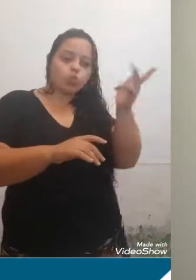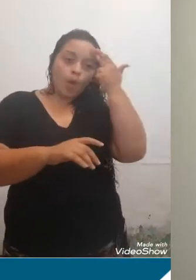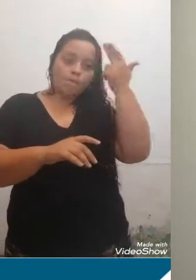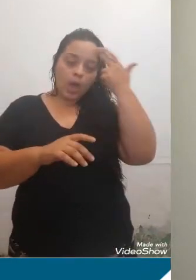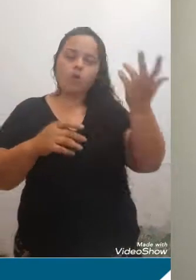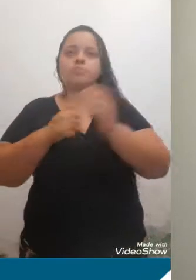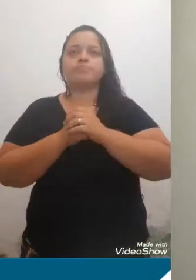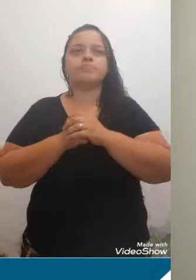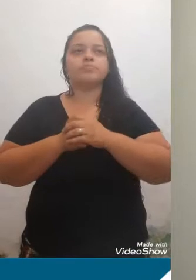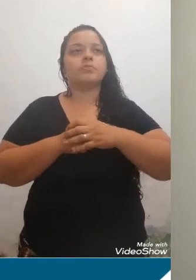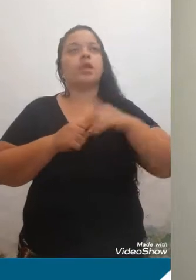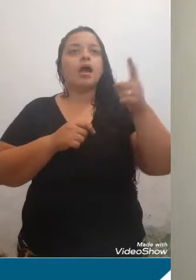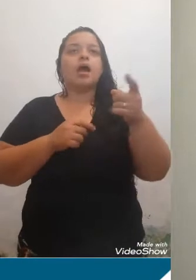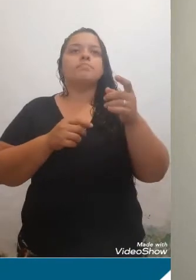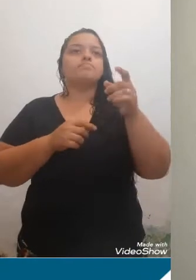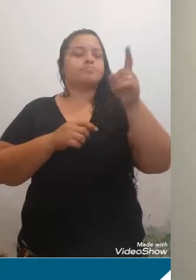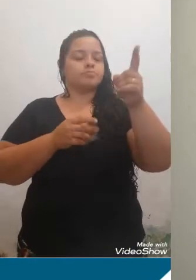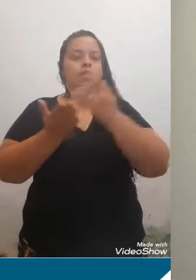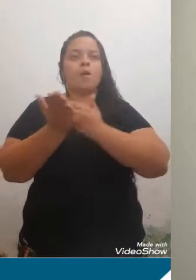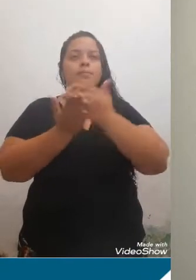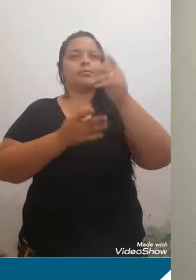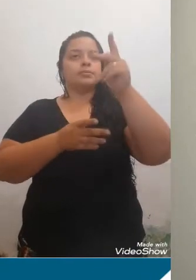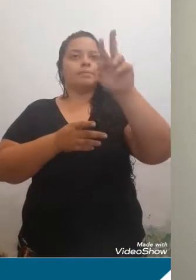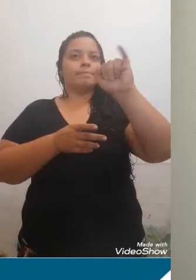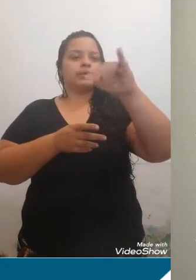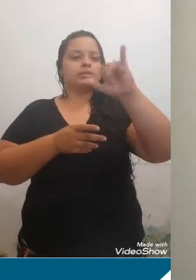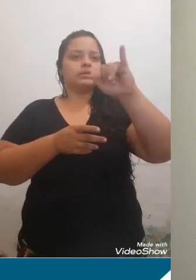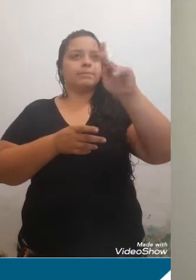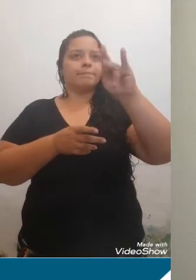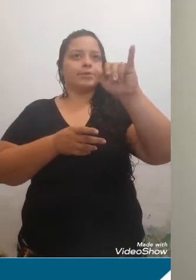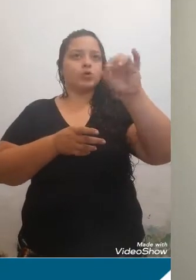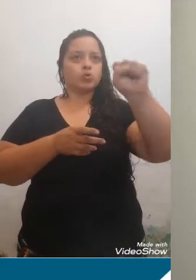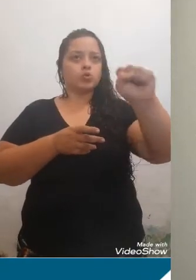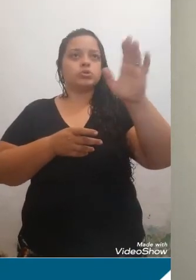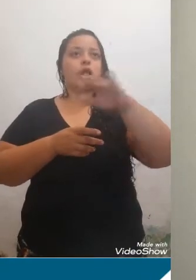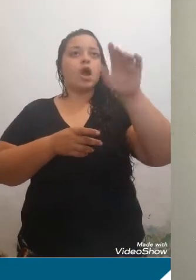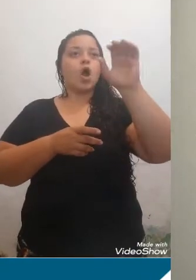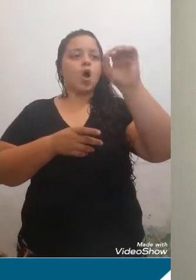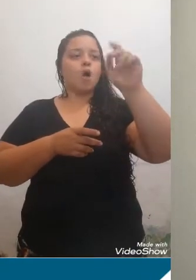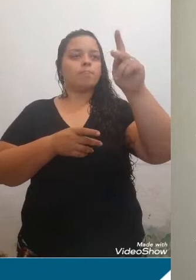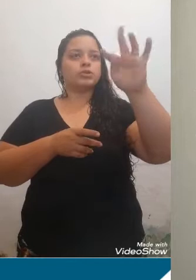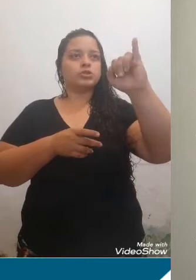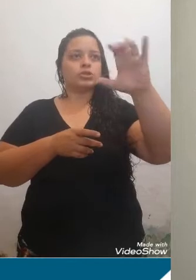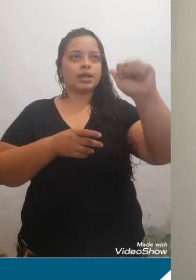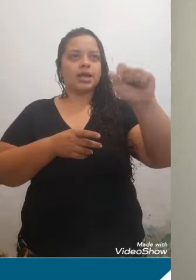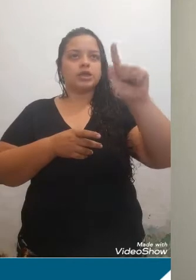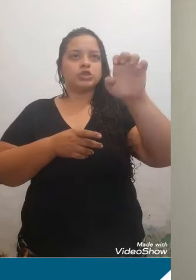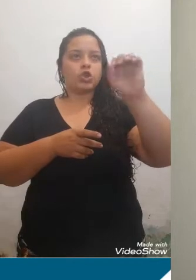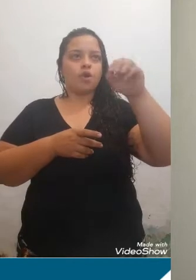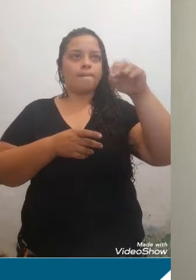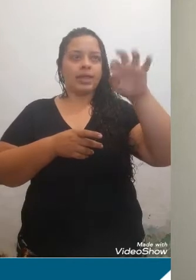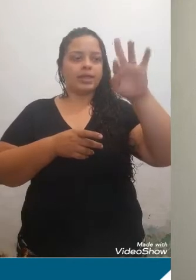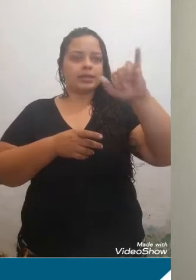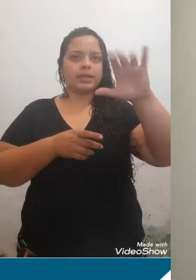figura, beleza? Princípios da óptica geométrica. Primeiro, princípio da propagação retilínea